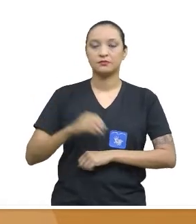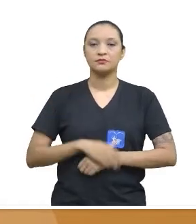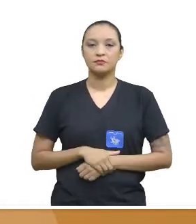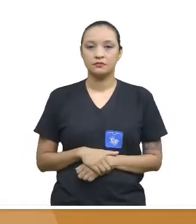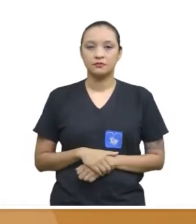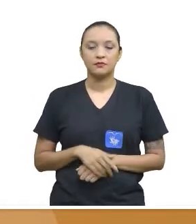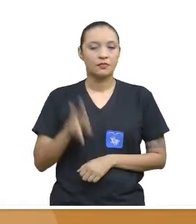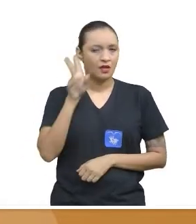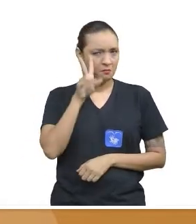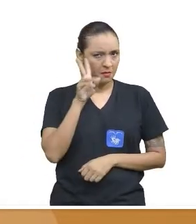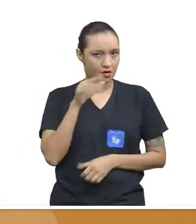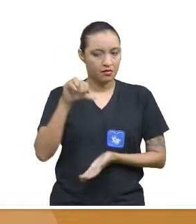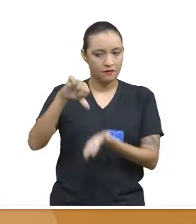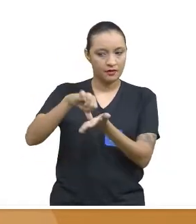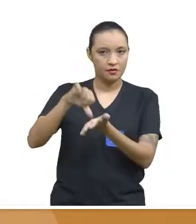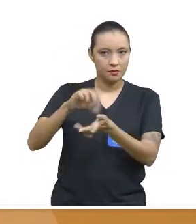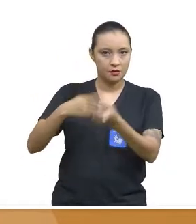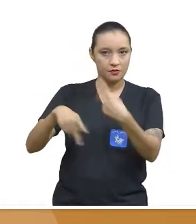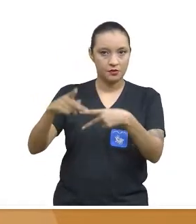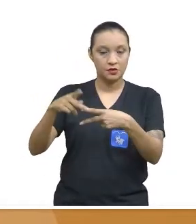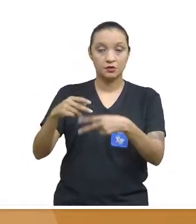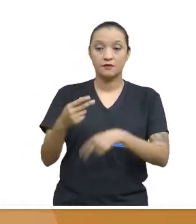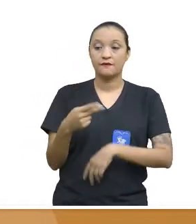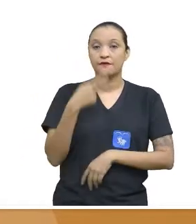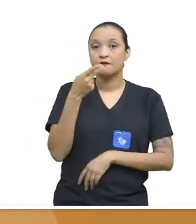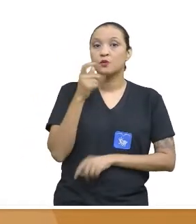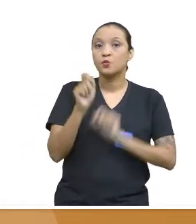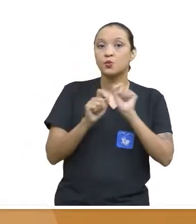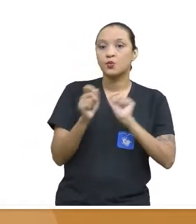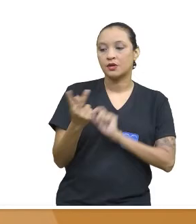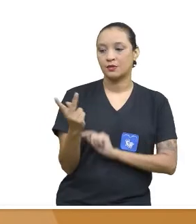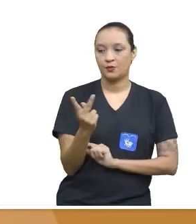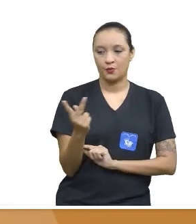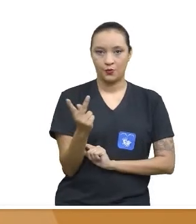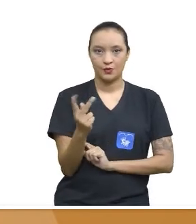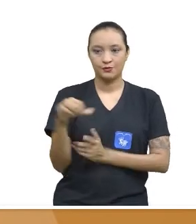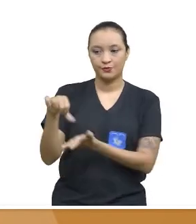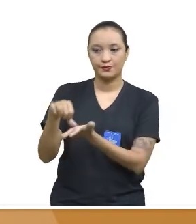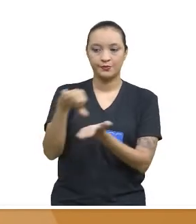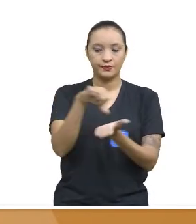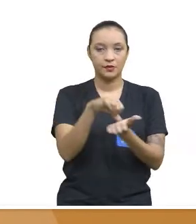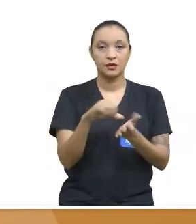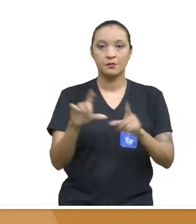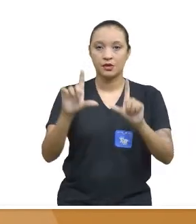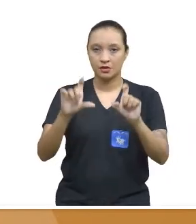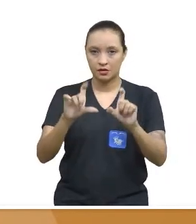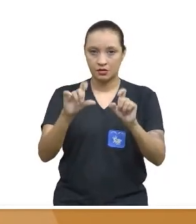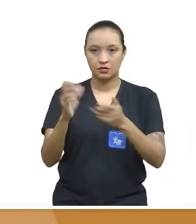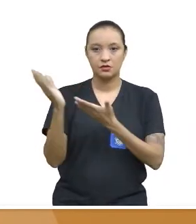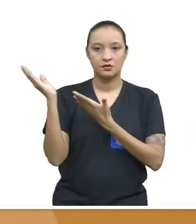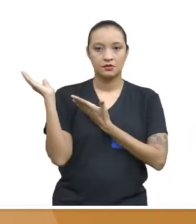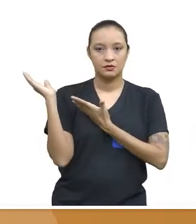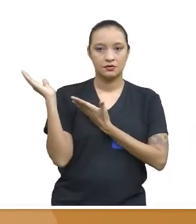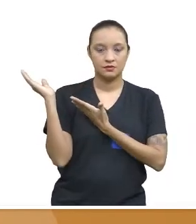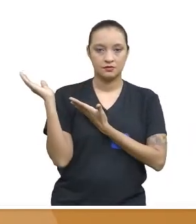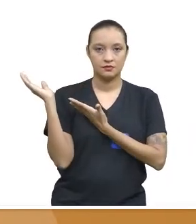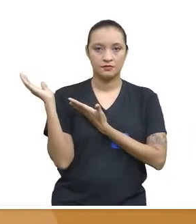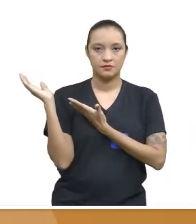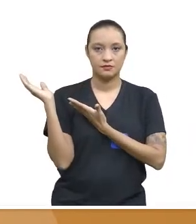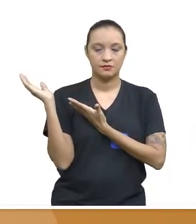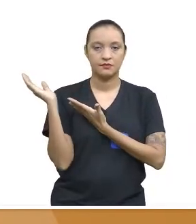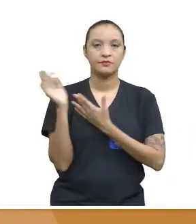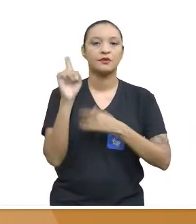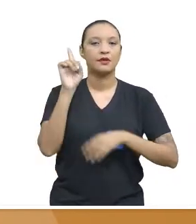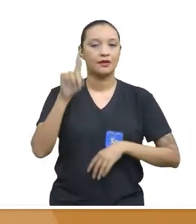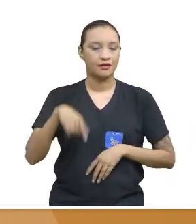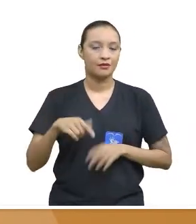unidades administrativas, falamos de duas, mas é importante que eu mostre para os senhores agora essa imagem, porque é muito